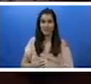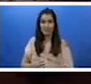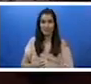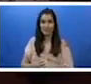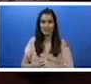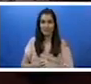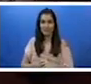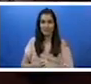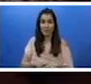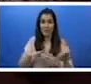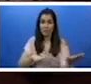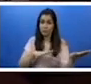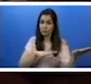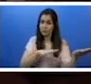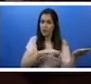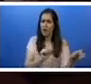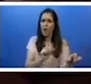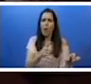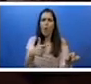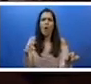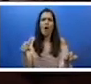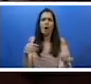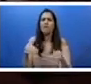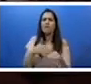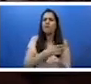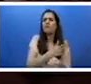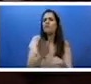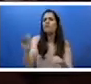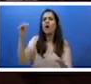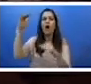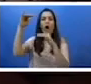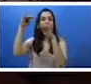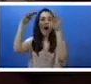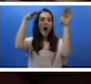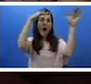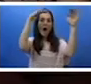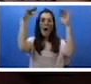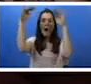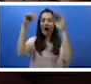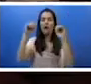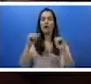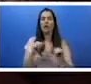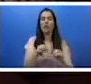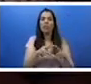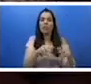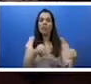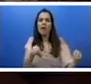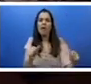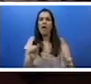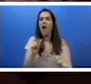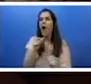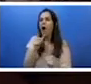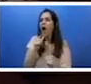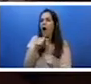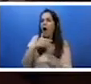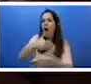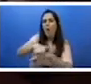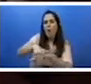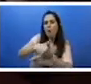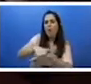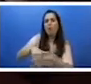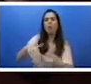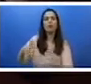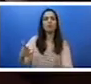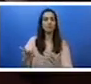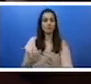o que é trafegar? Aonde ele passa, né? Por onde ele passa. Se ele é terrestre, se é na rua, se